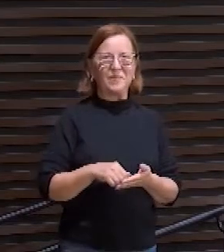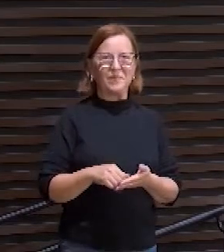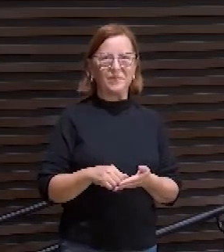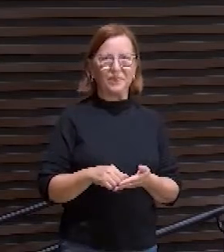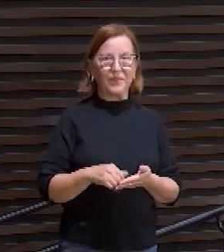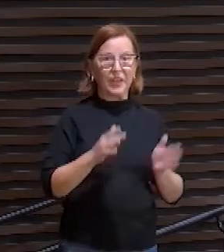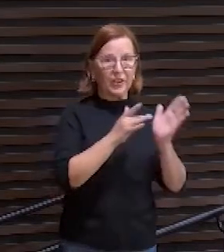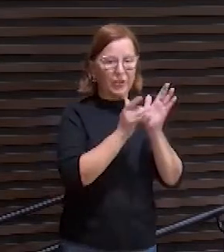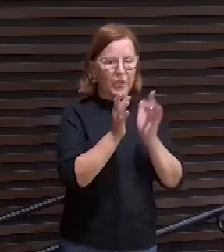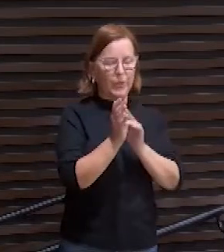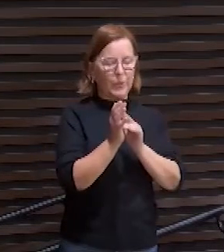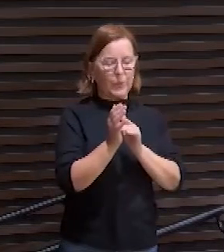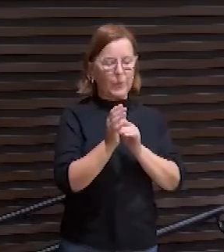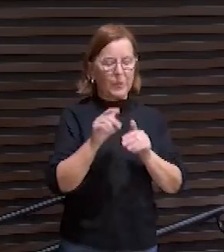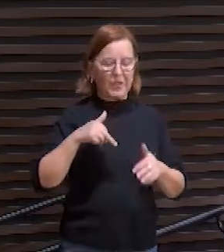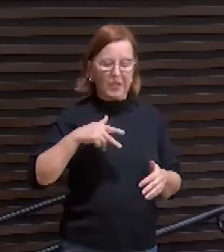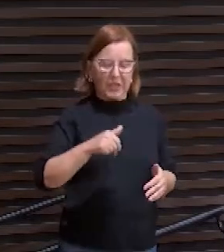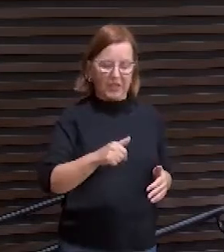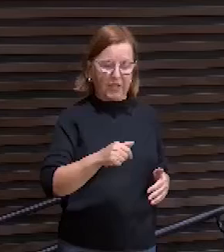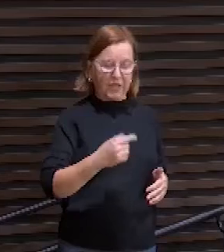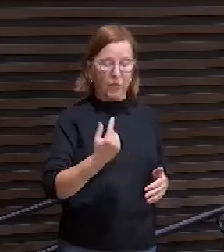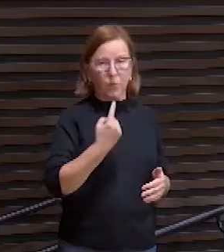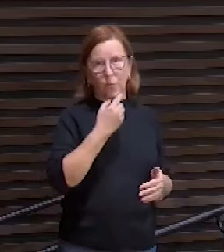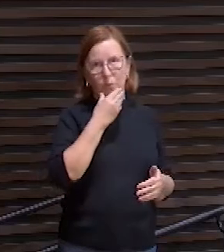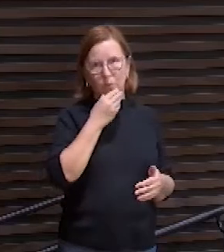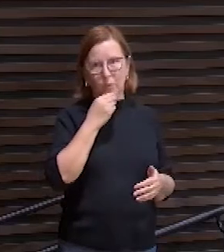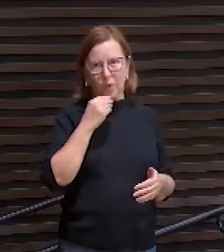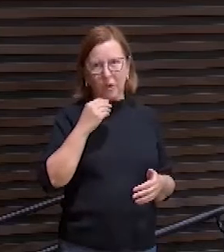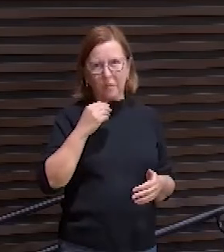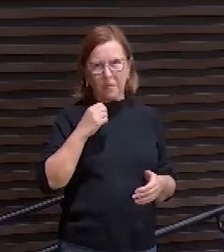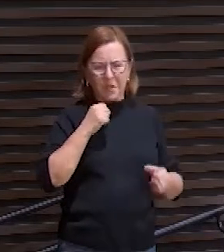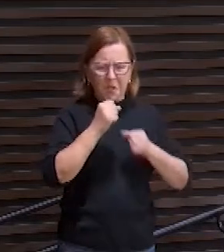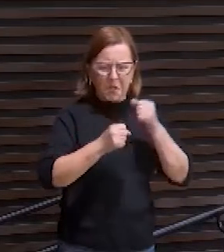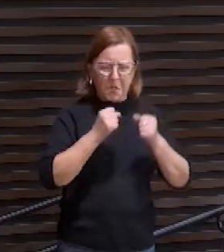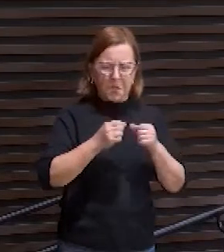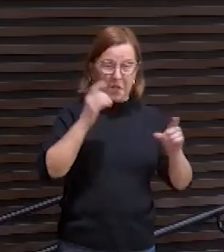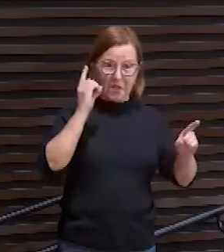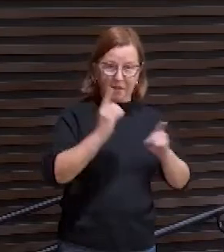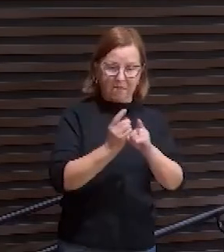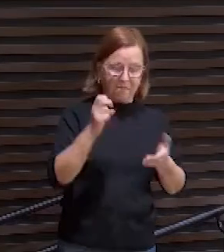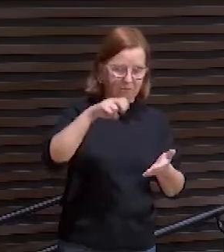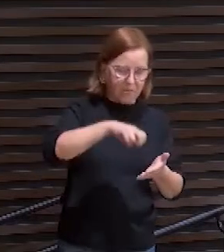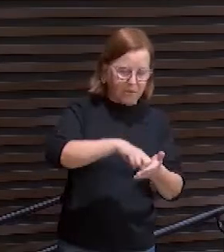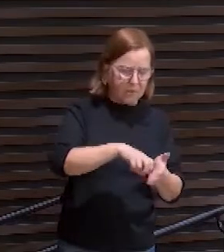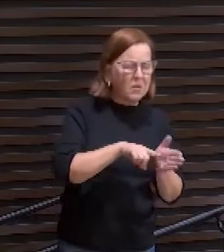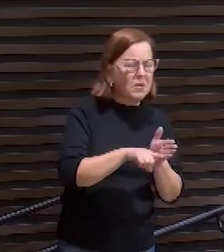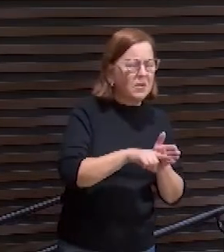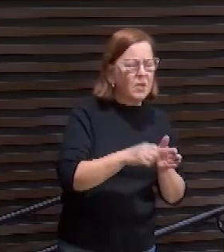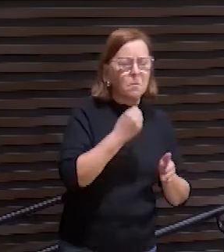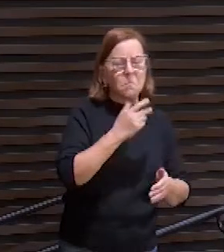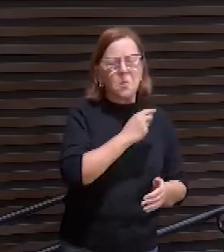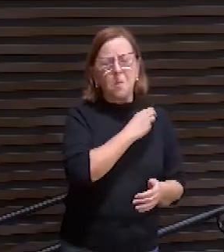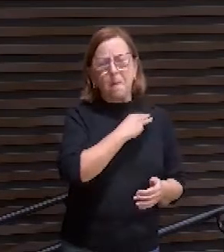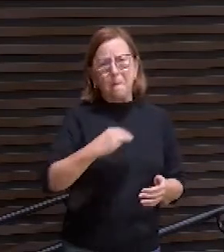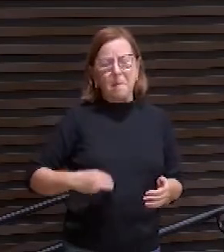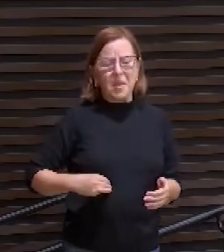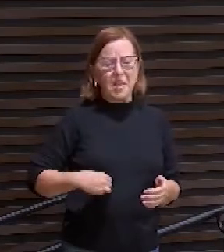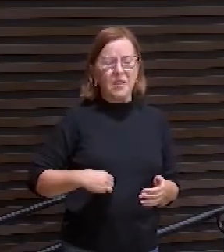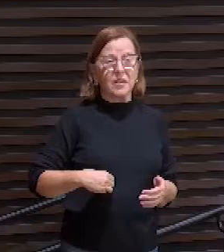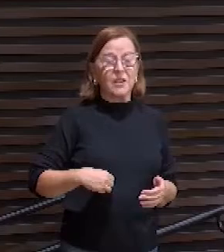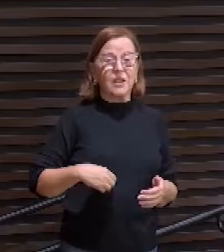Jesus a caminho, correu um homem ao seu encontro e, ajoelhando-se, perguntou: Bom mestre, que farei para herdar a vida